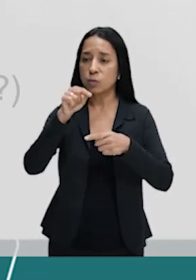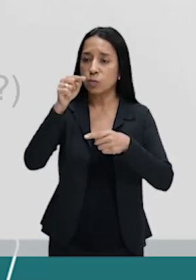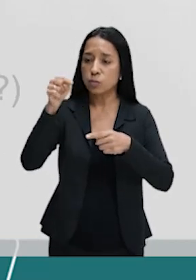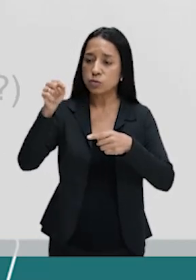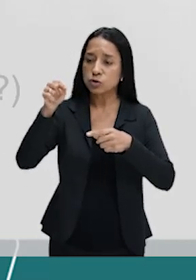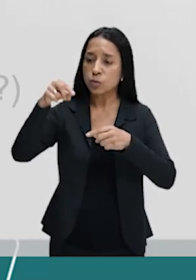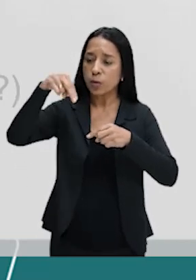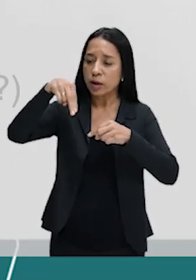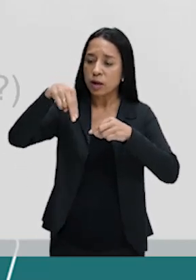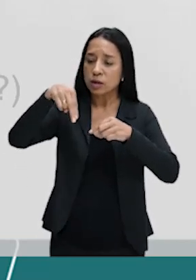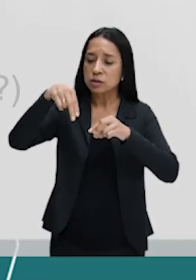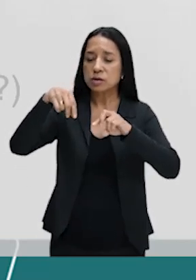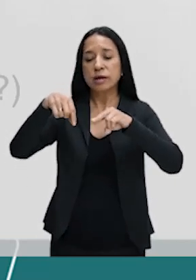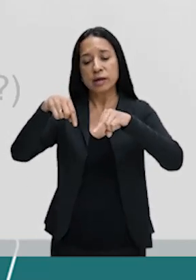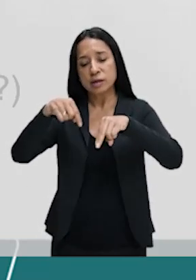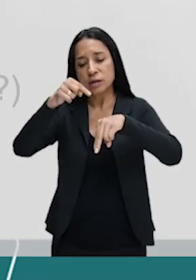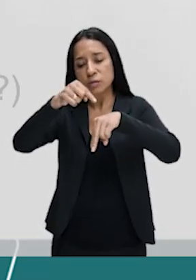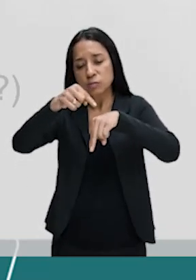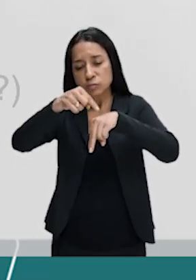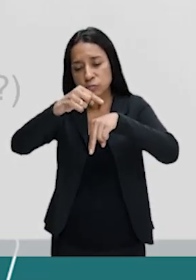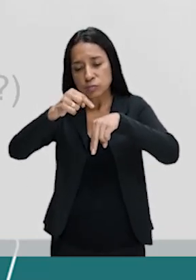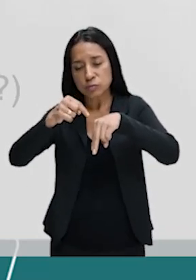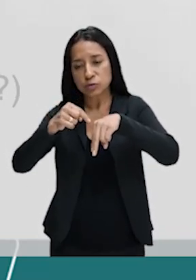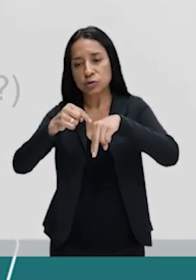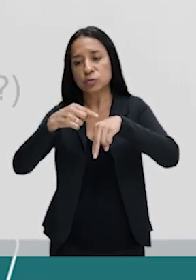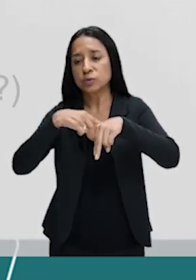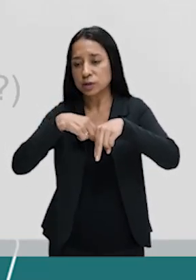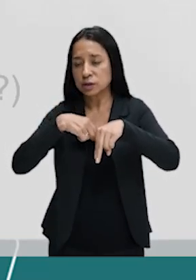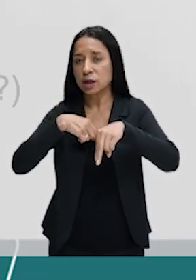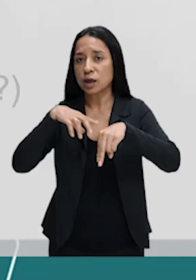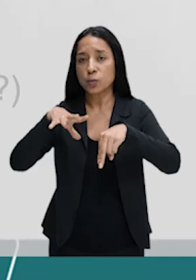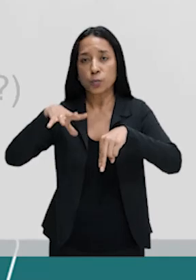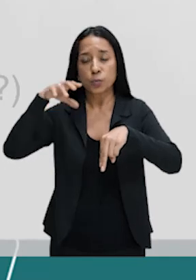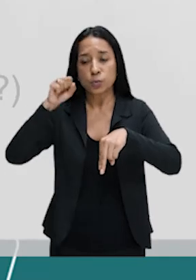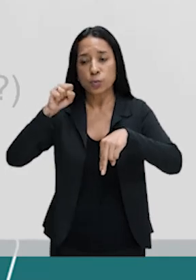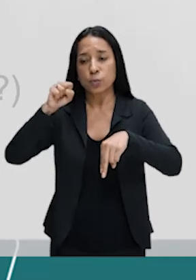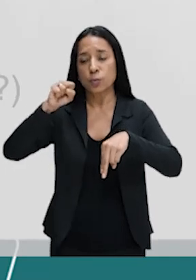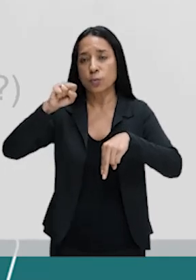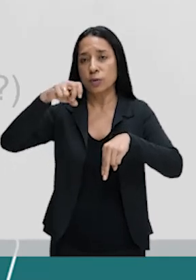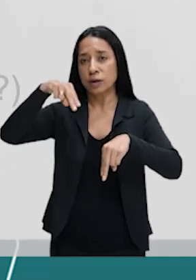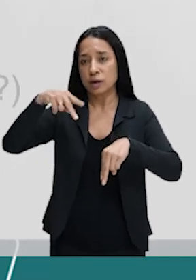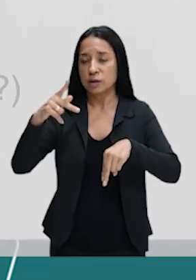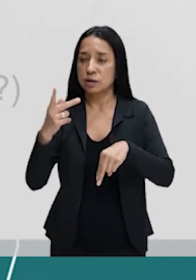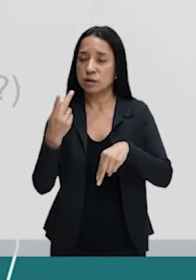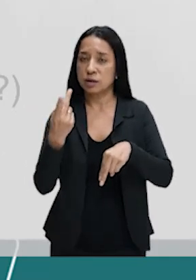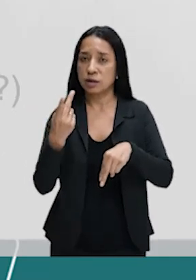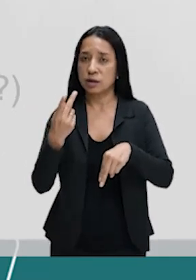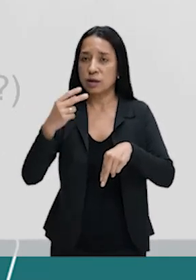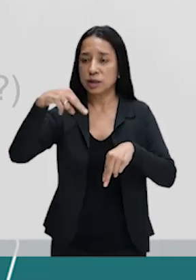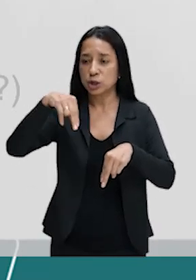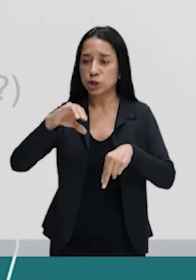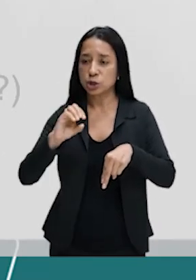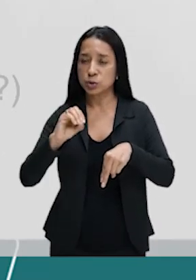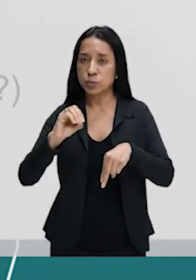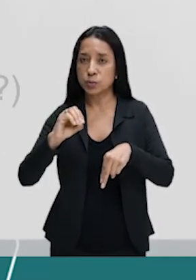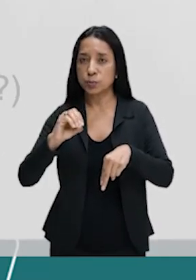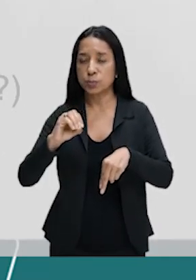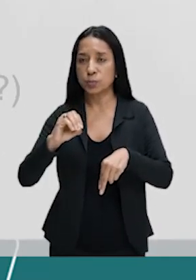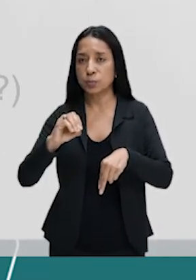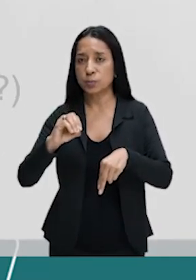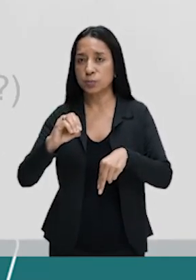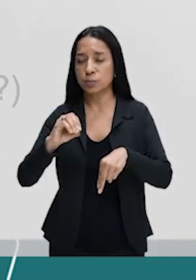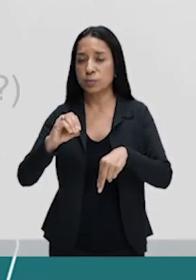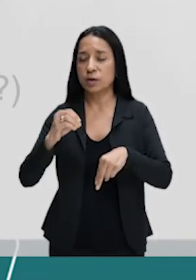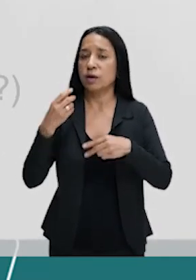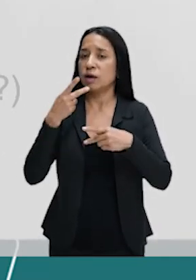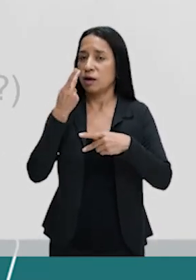N, ele tem esse som para nós, de NH. Então, senhores. É como se eu falasse nio, tá? Então, a gente fala